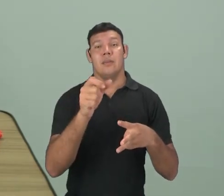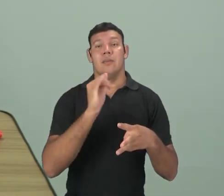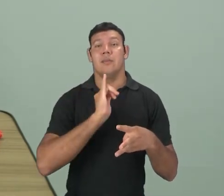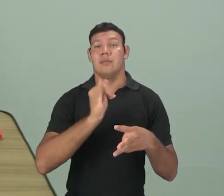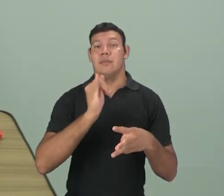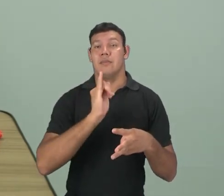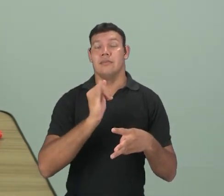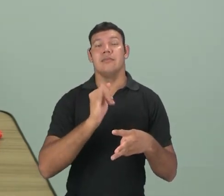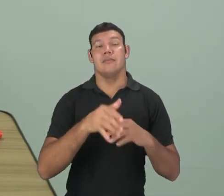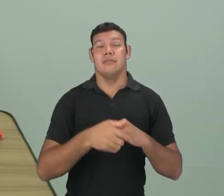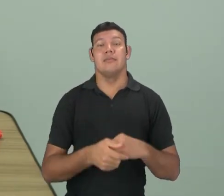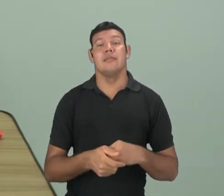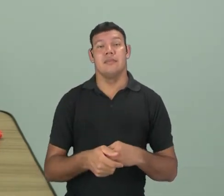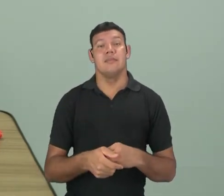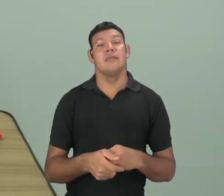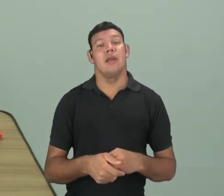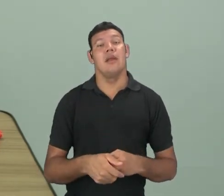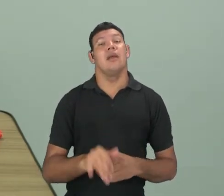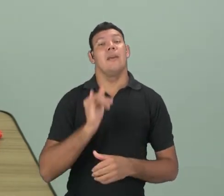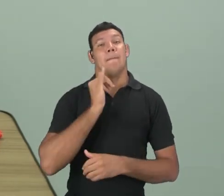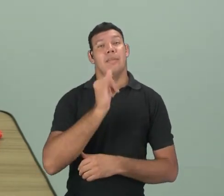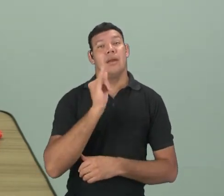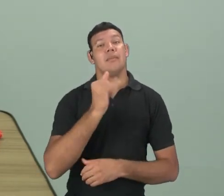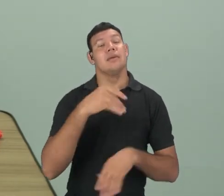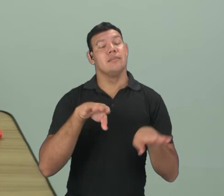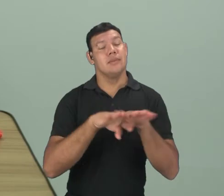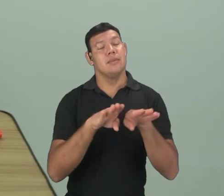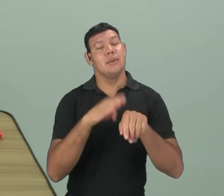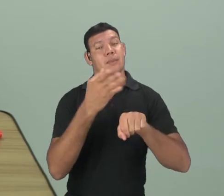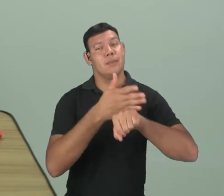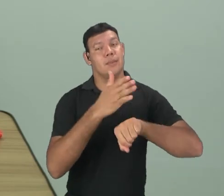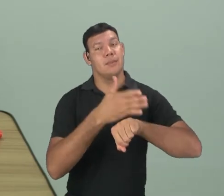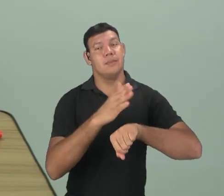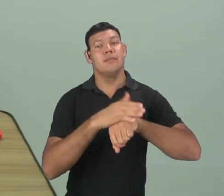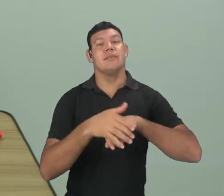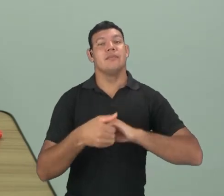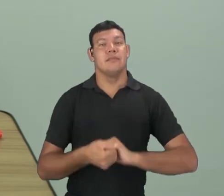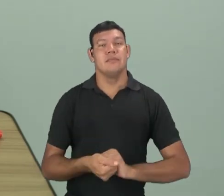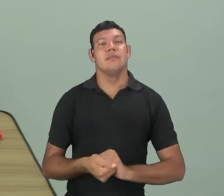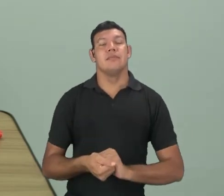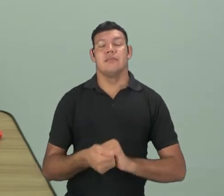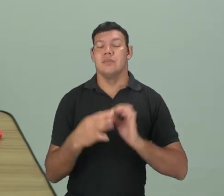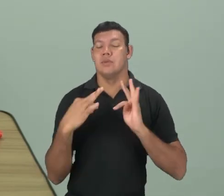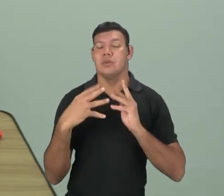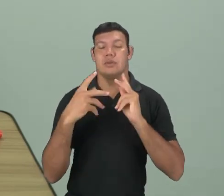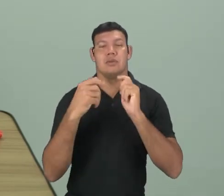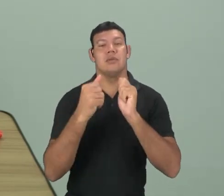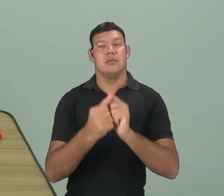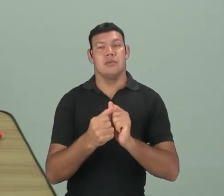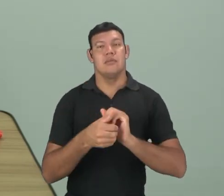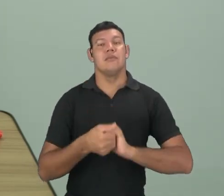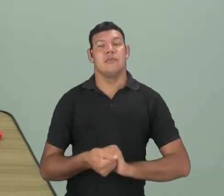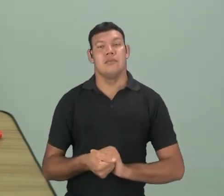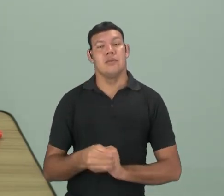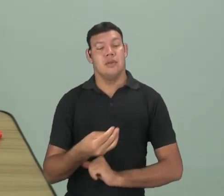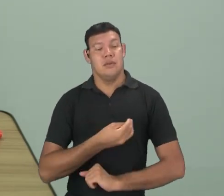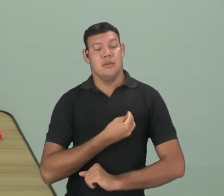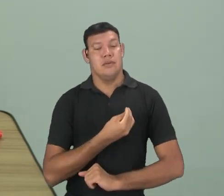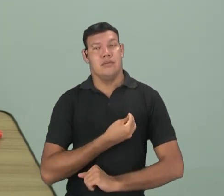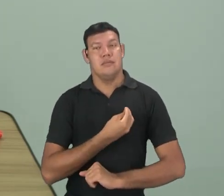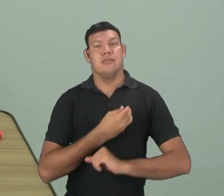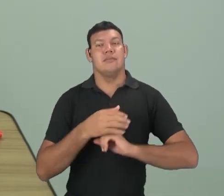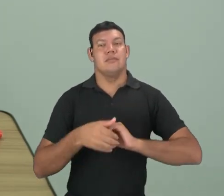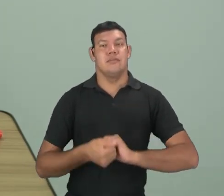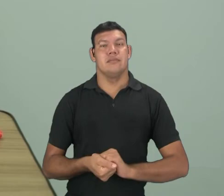mesmo o mesmo que conta a história é o personagem, mas ele conta toda a história como se ele estivesse vivendo a